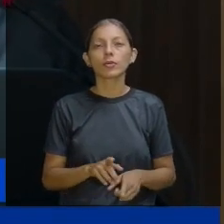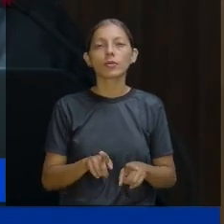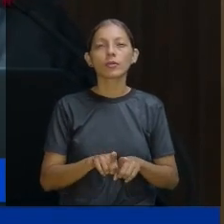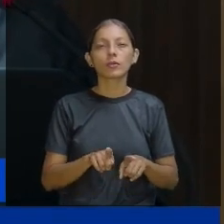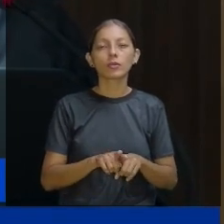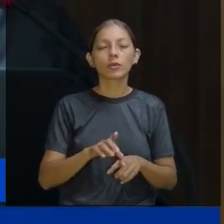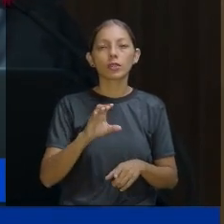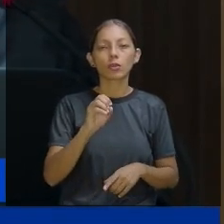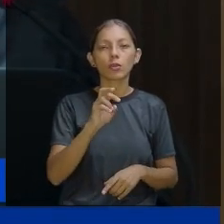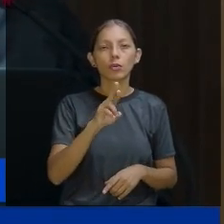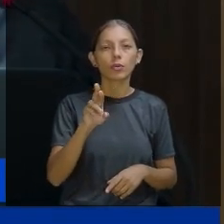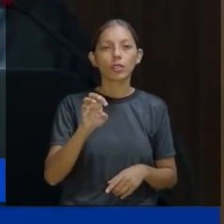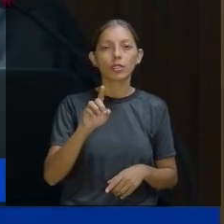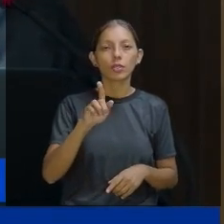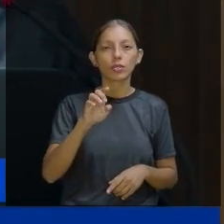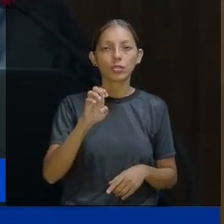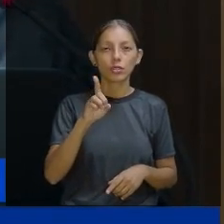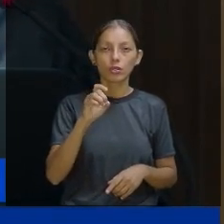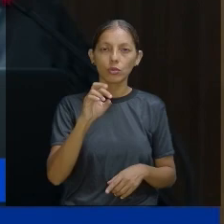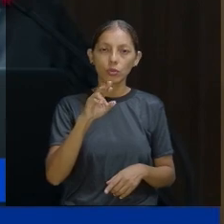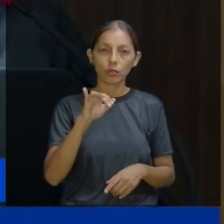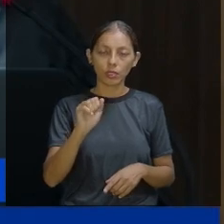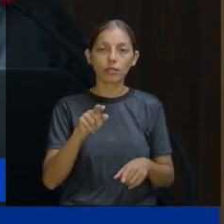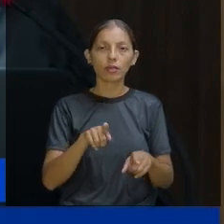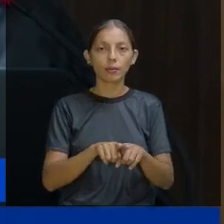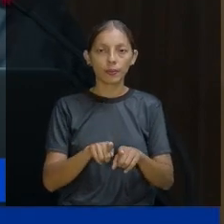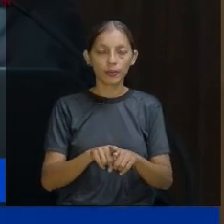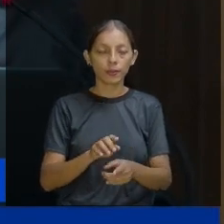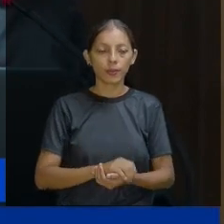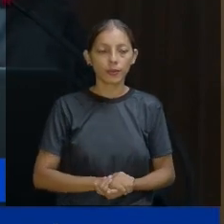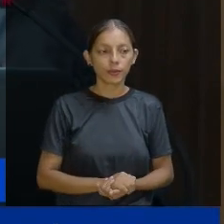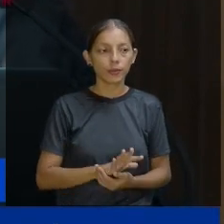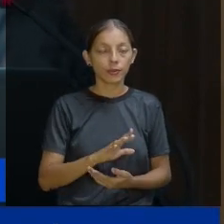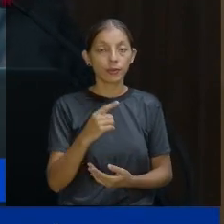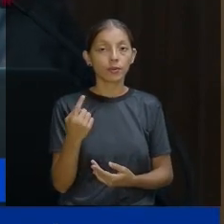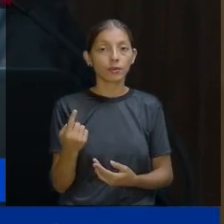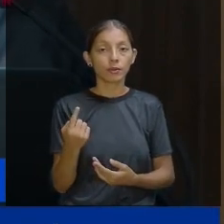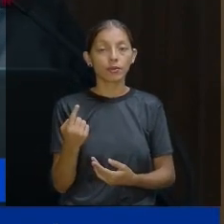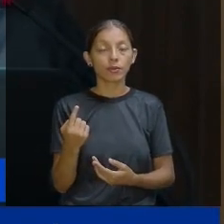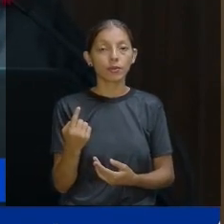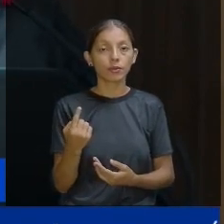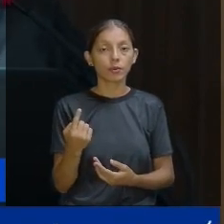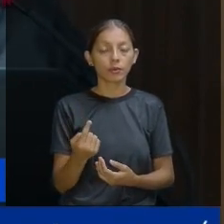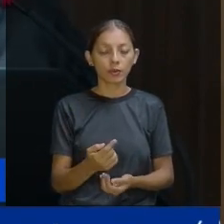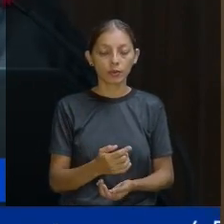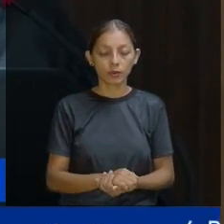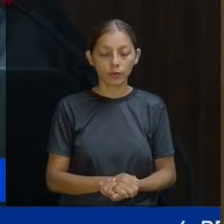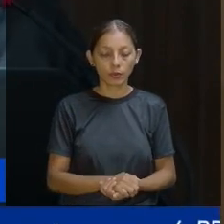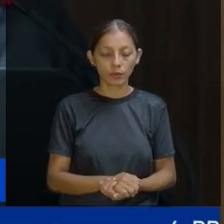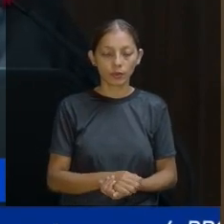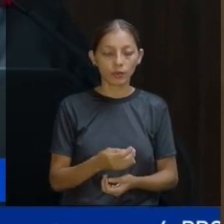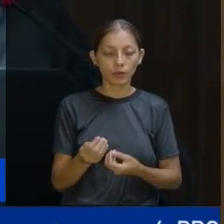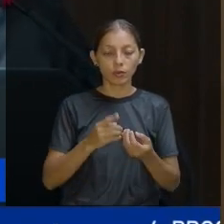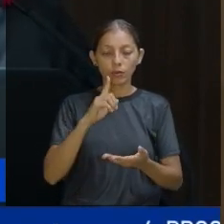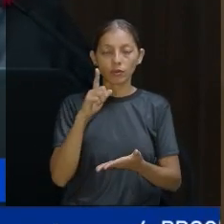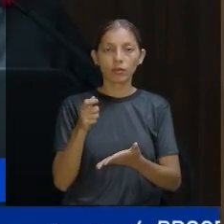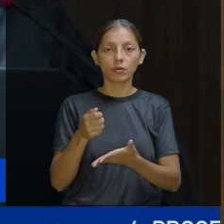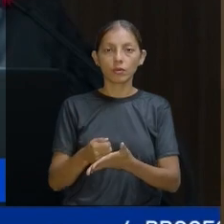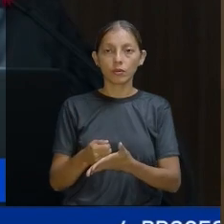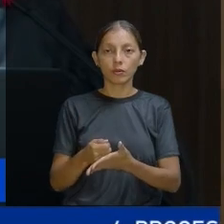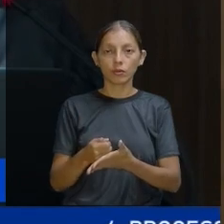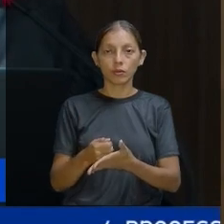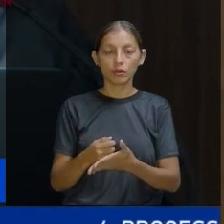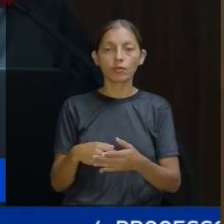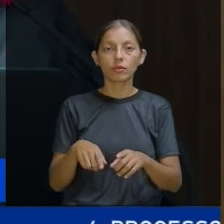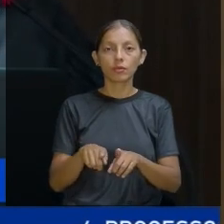processos de natureza penal, a competência será definida nos termos do Código de Processo Penal e dos diplomas legais